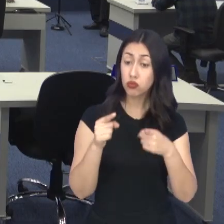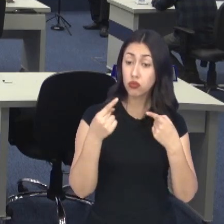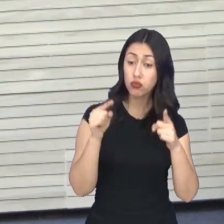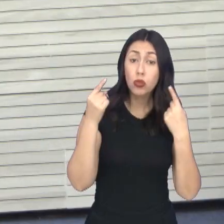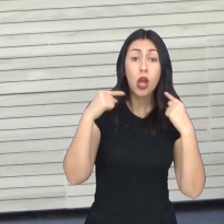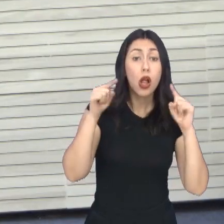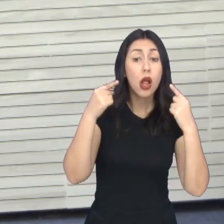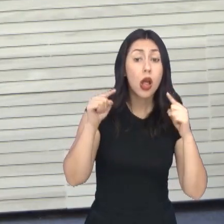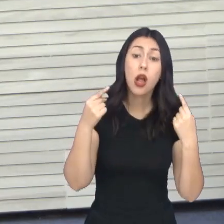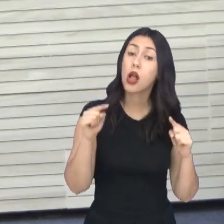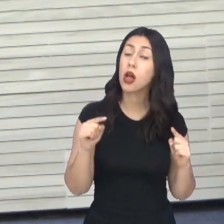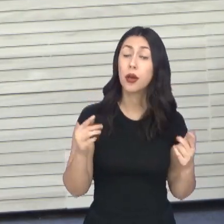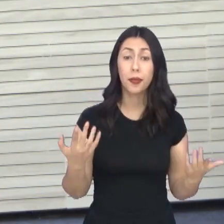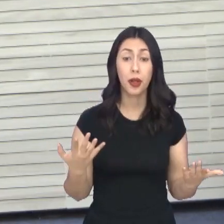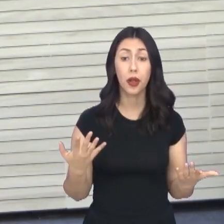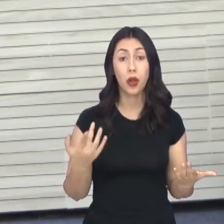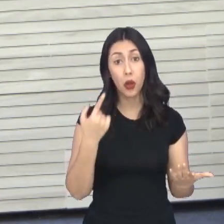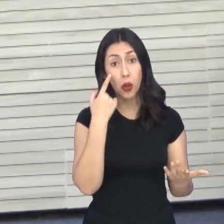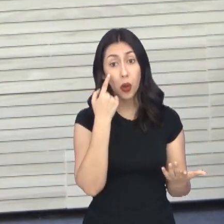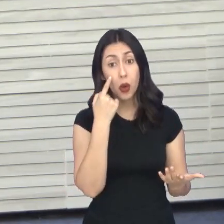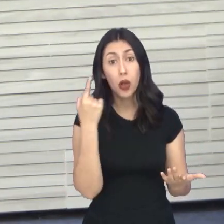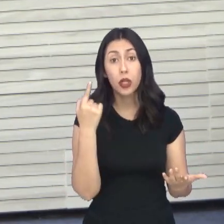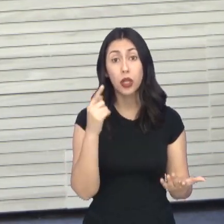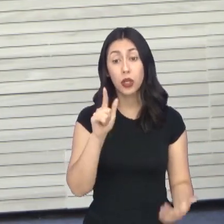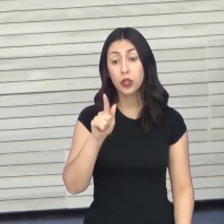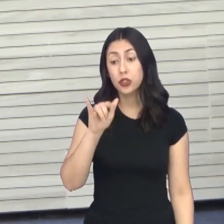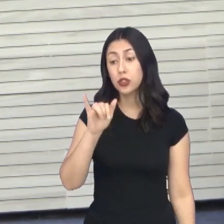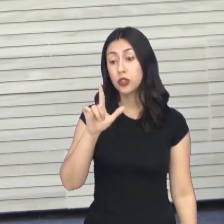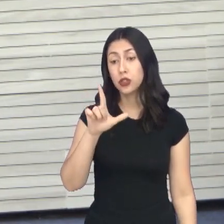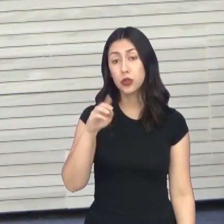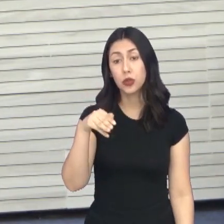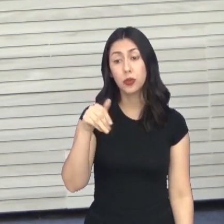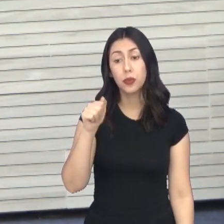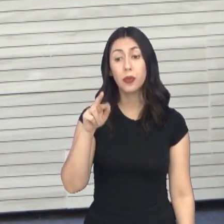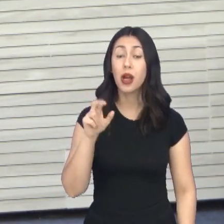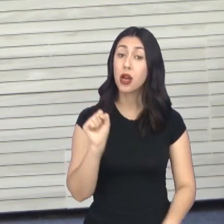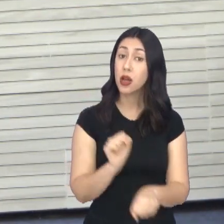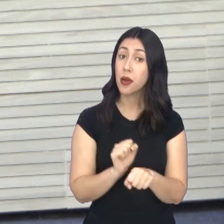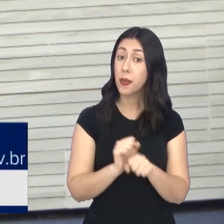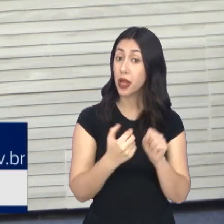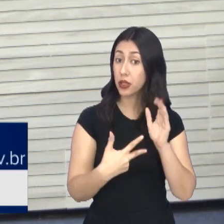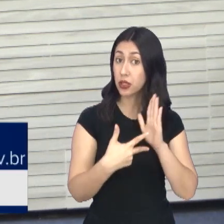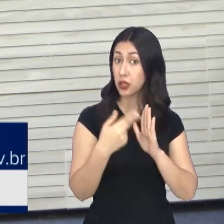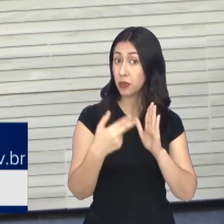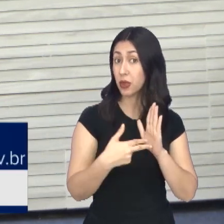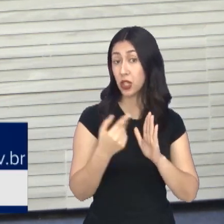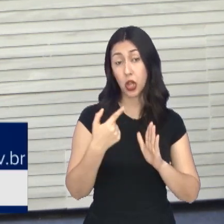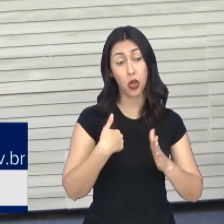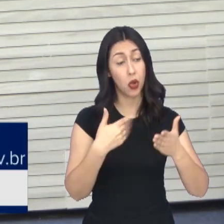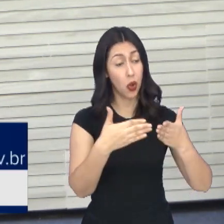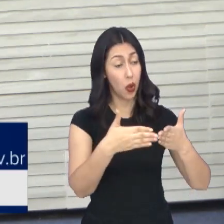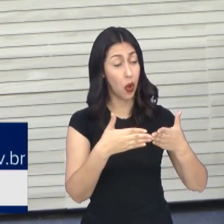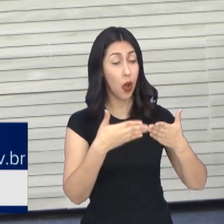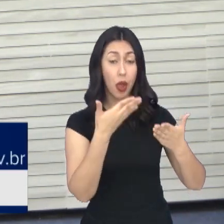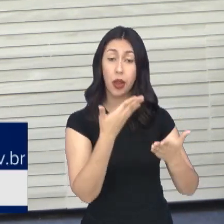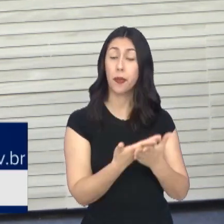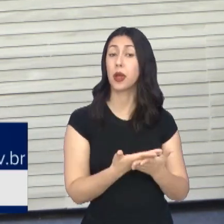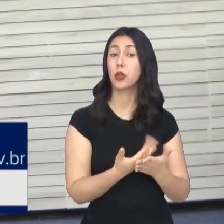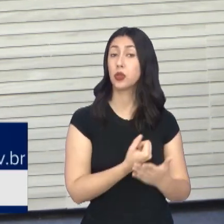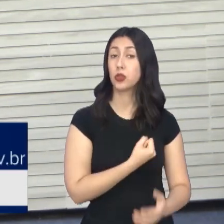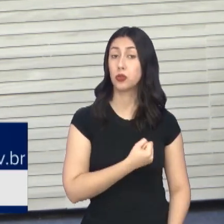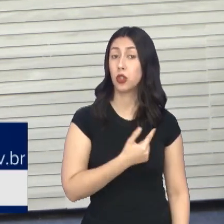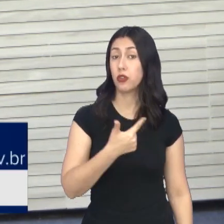discussão, né, presidente? Tá aqui, ó, senhor Gilmar, aguardando uma cirurgia, um dos meus requerimentos, requerimento